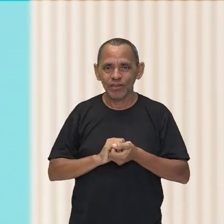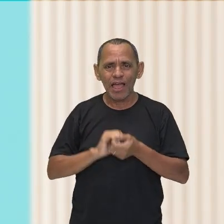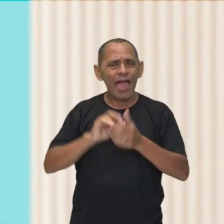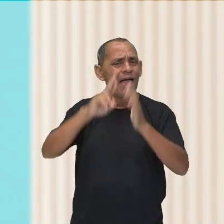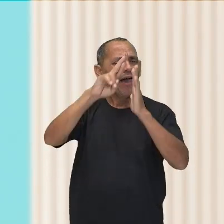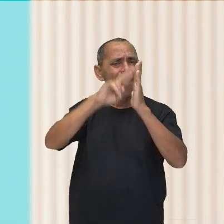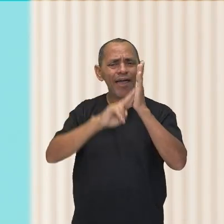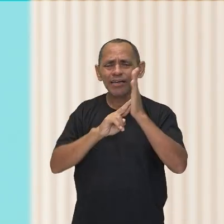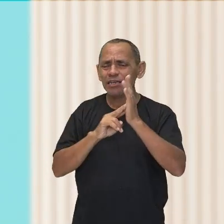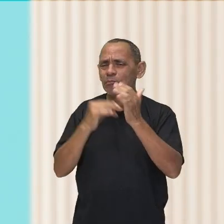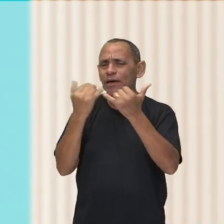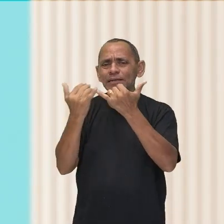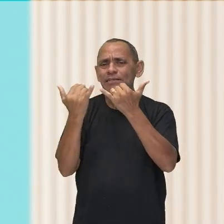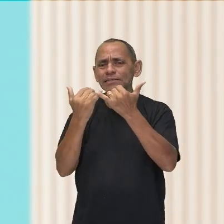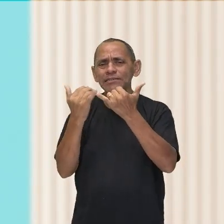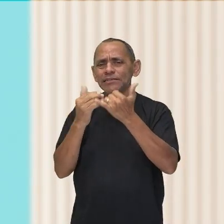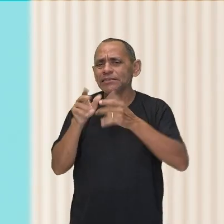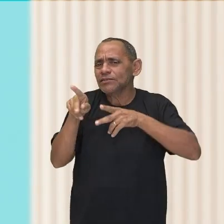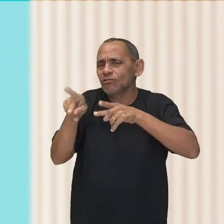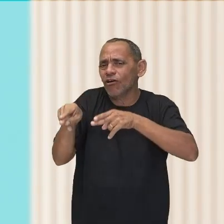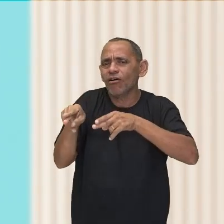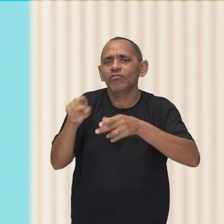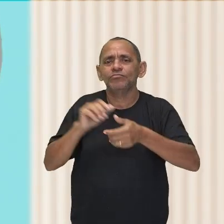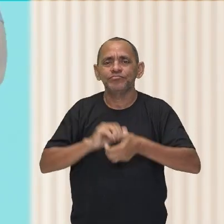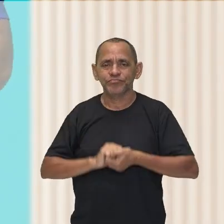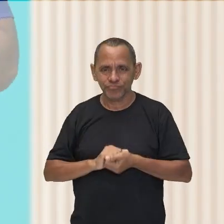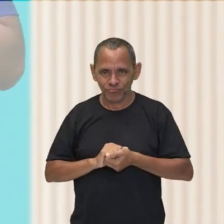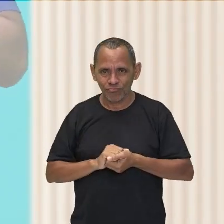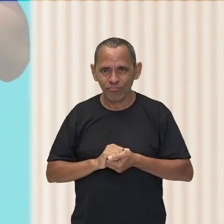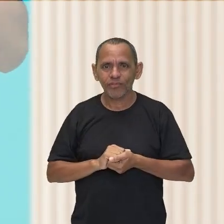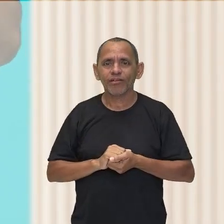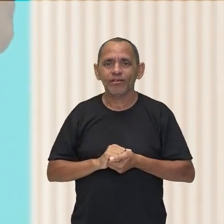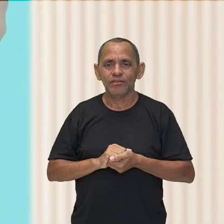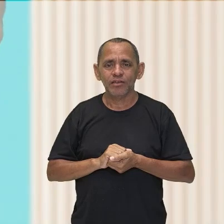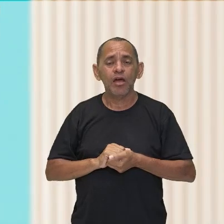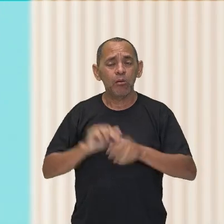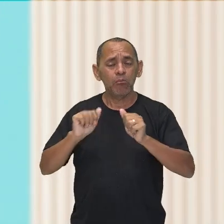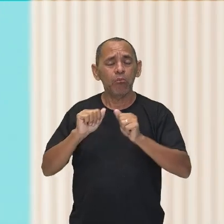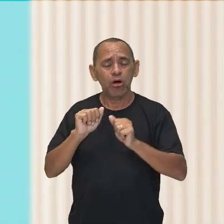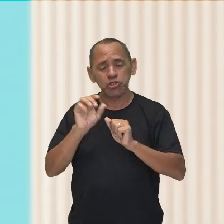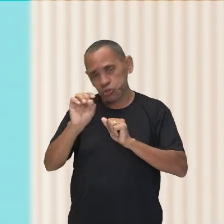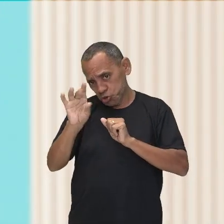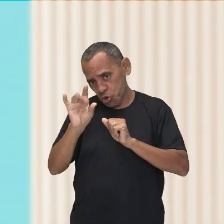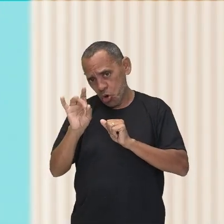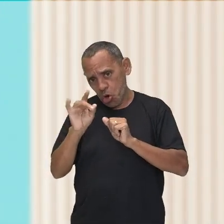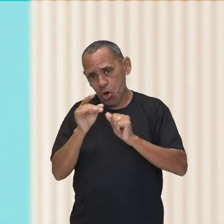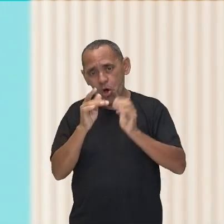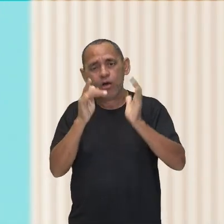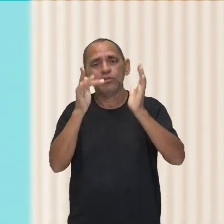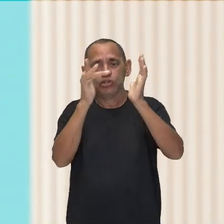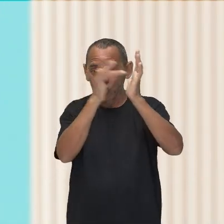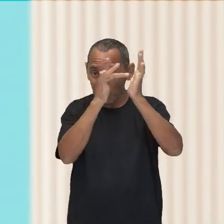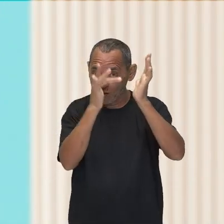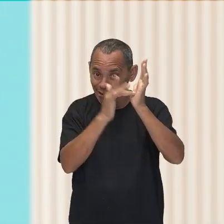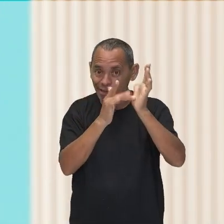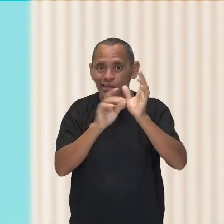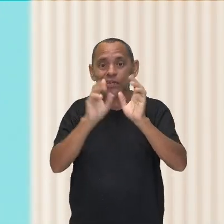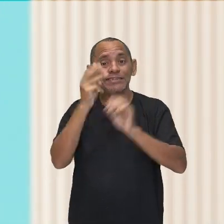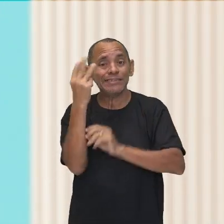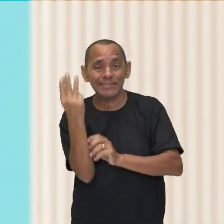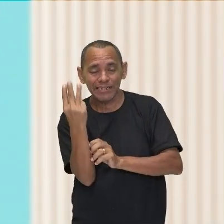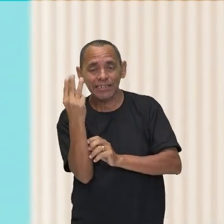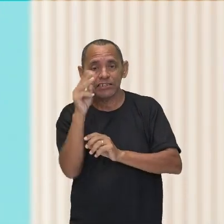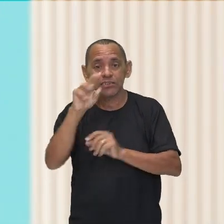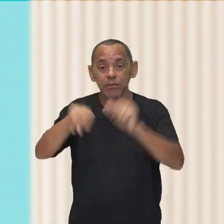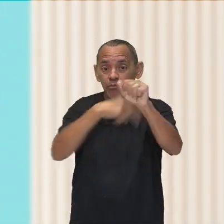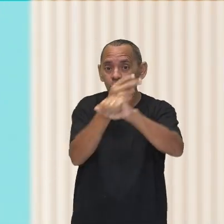regras do voleibol. Você tem que estar, no voleibol você também só pode dar 3 toques, e aí depois disso tem que passar a bola para o outro lado,